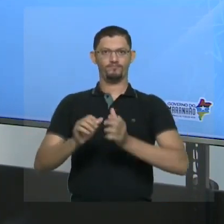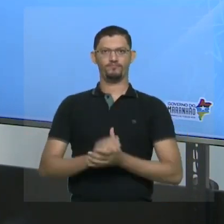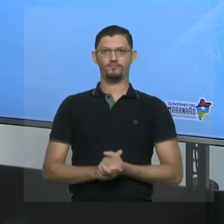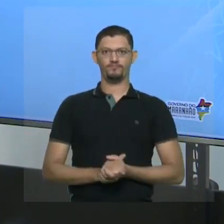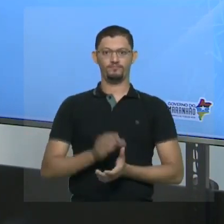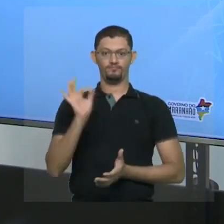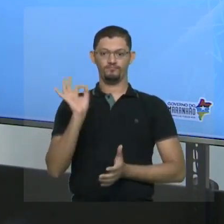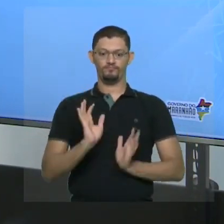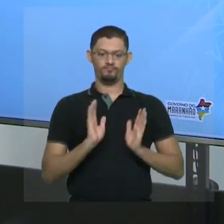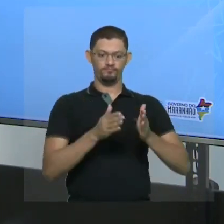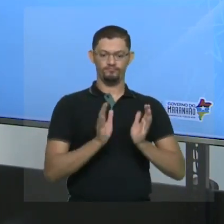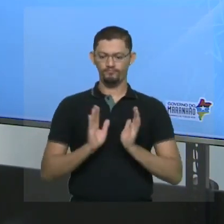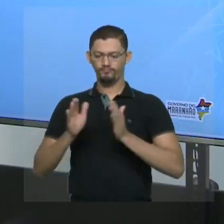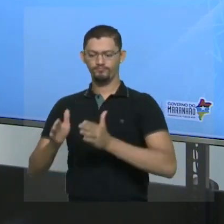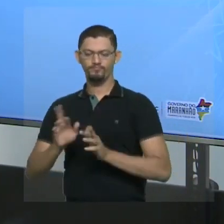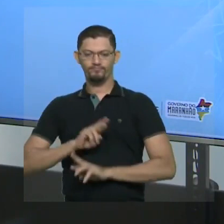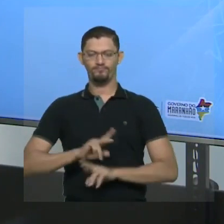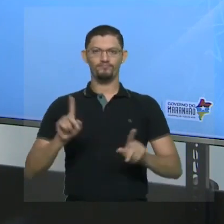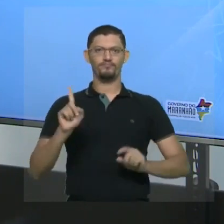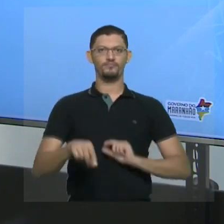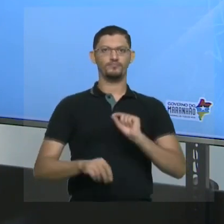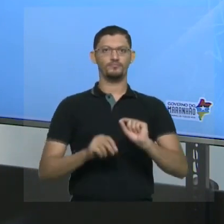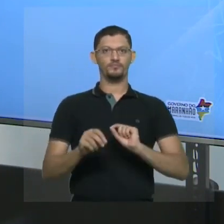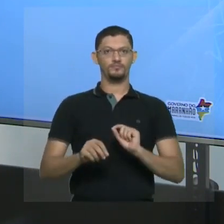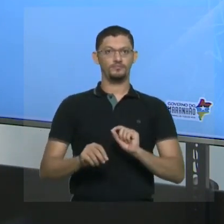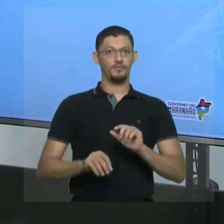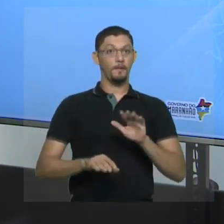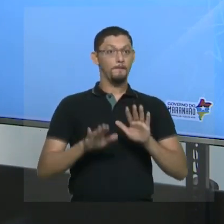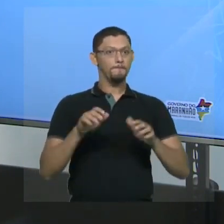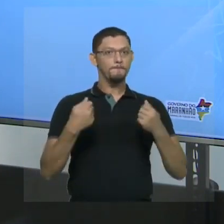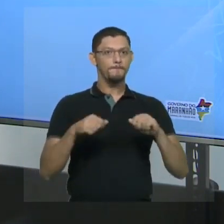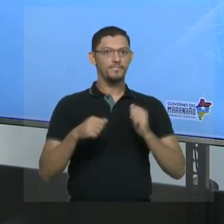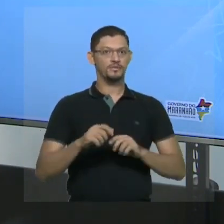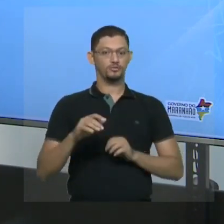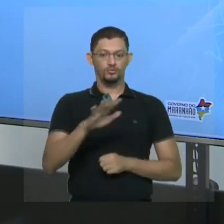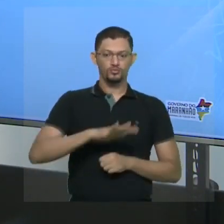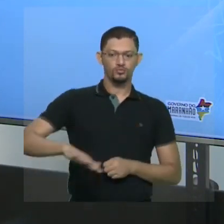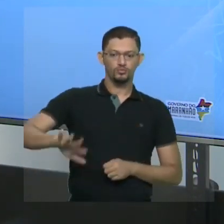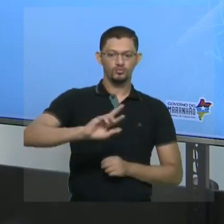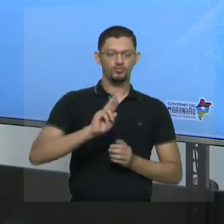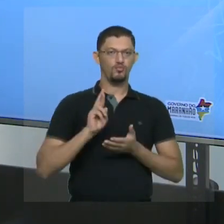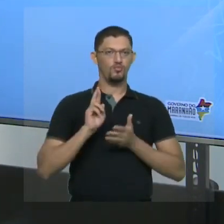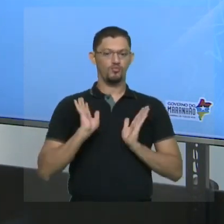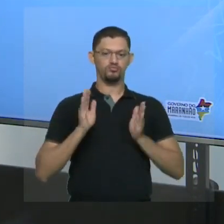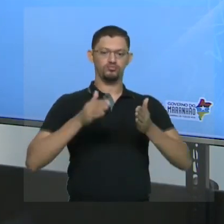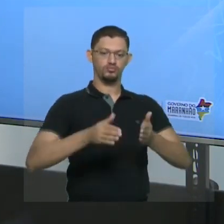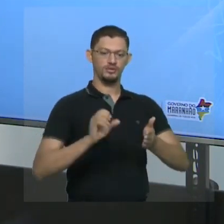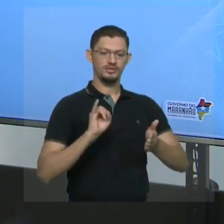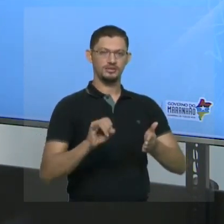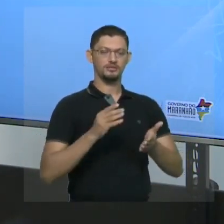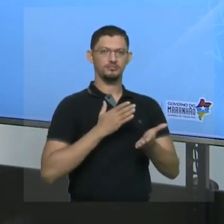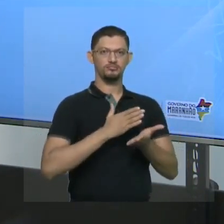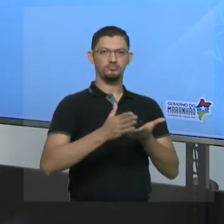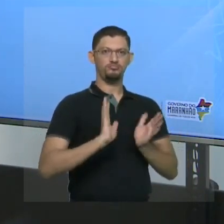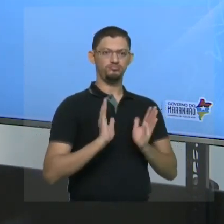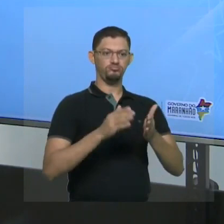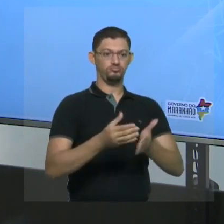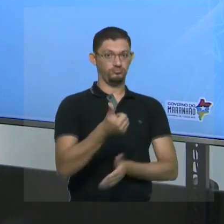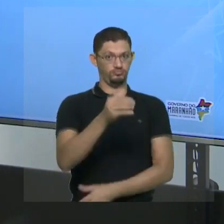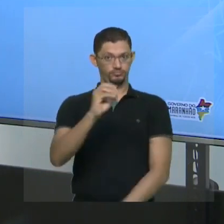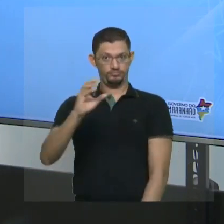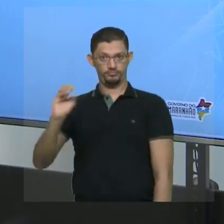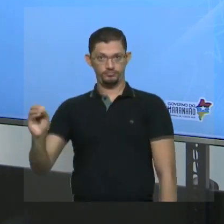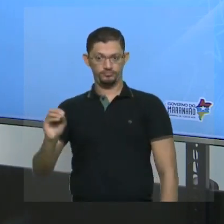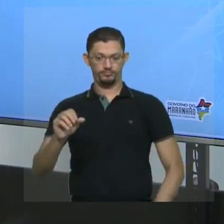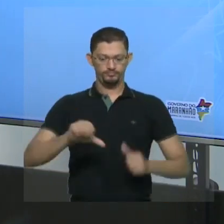ela muda de referência. A porcentagem depende do todo, do referencial. Então, por exemplo, se eu começo com referencial 100